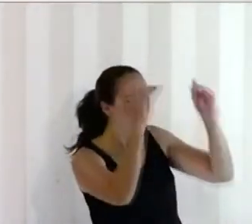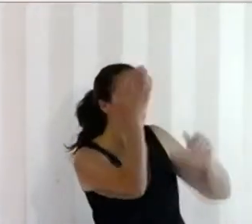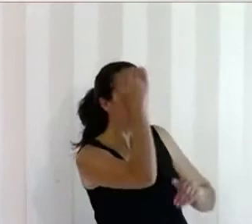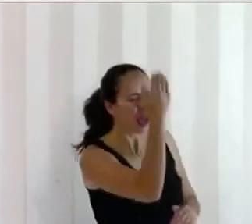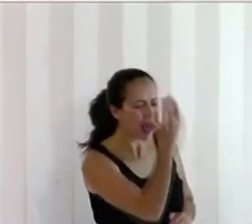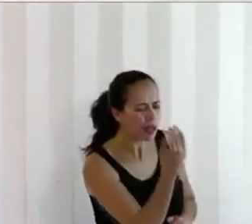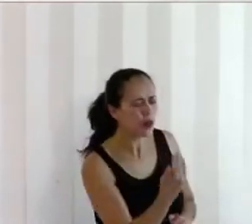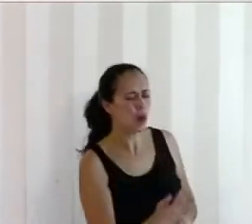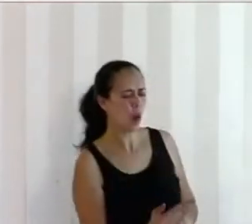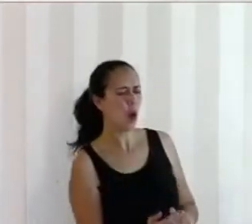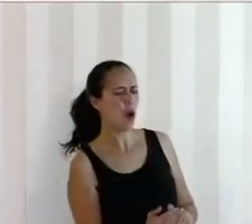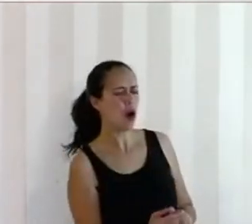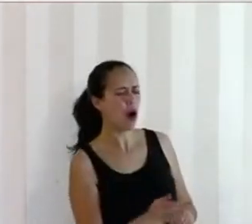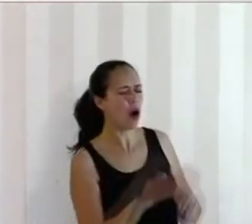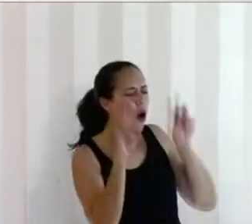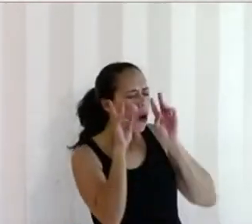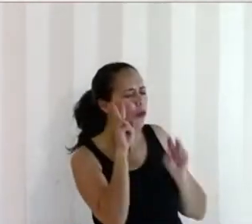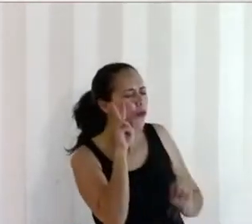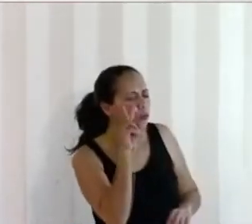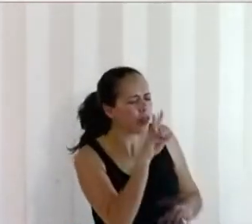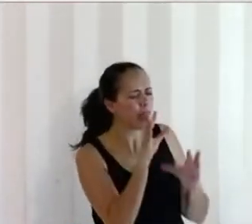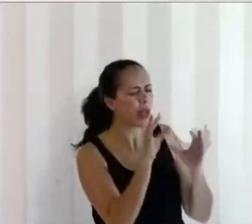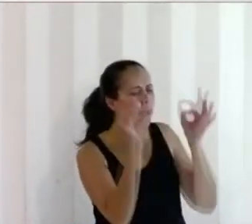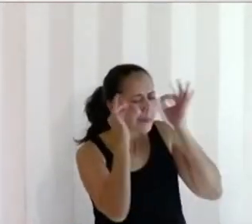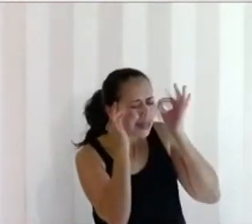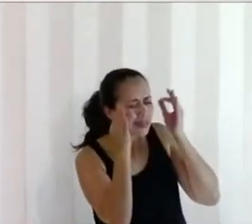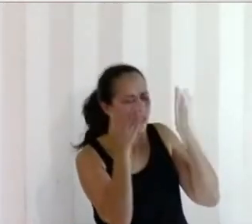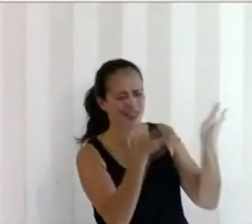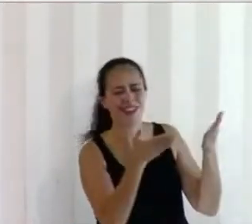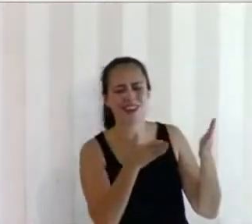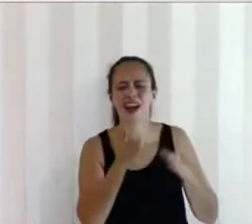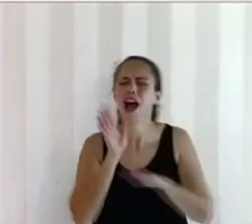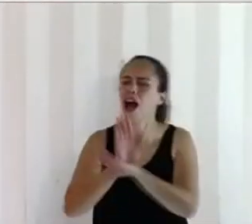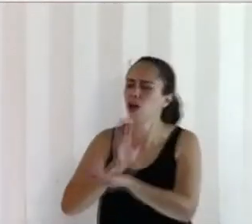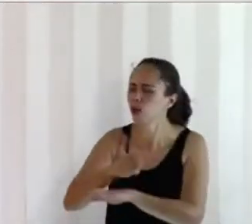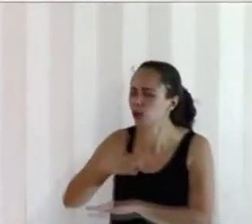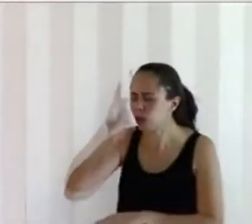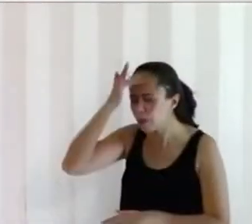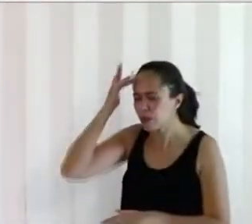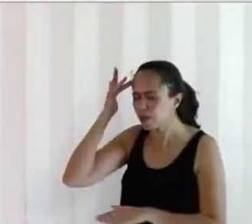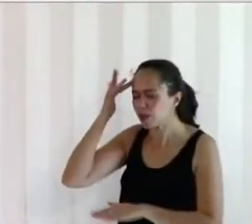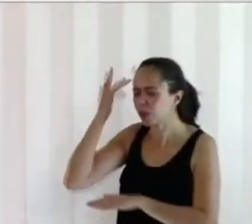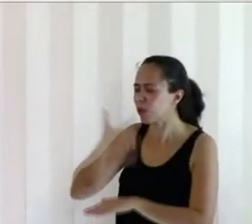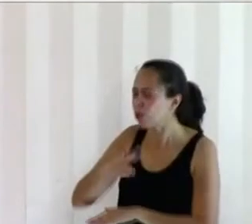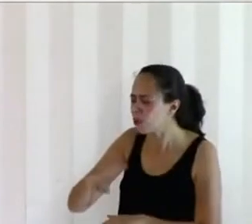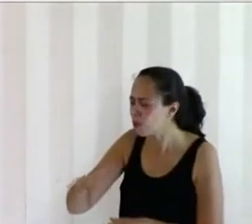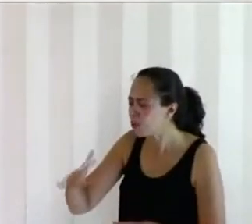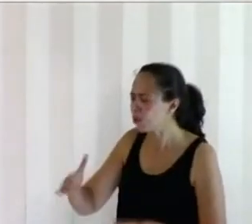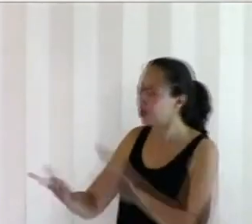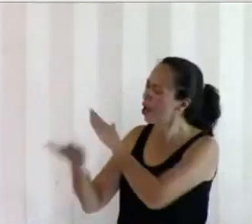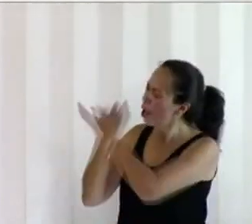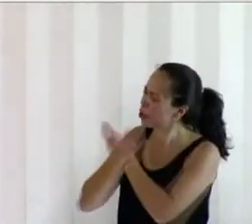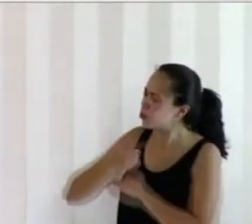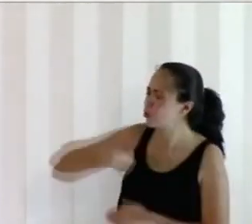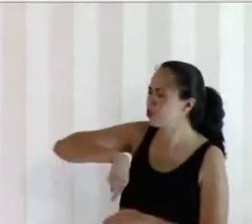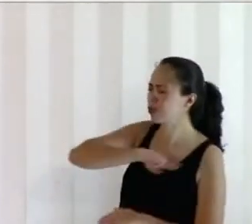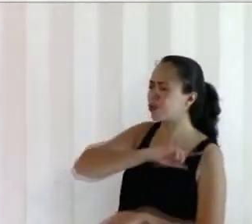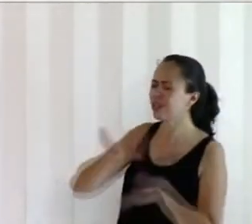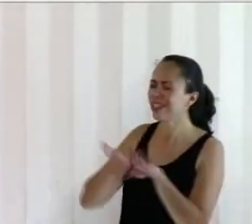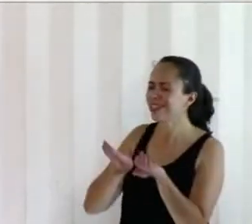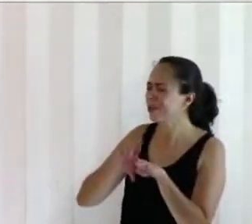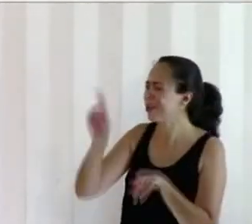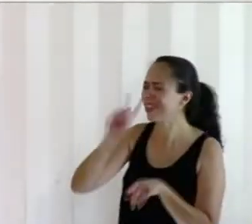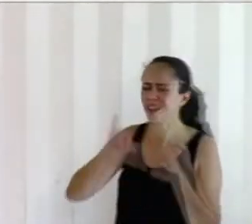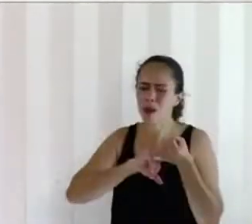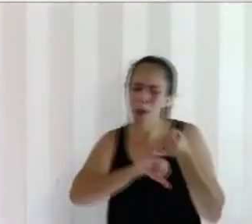julgamos tanto as pessoas que elas morrem no nosso coração. Ajuda-nos, Senhor, a não adulterar. Talvez, Senhor, muitos poderiam